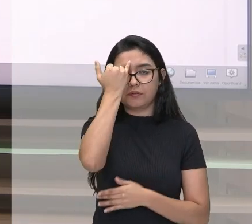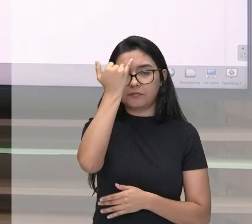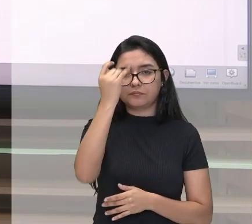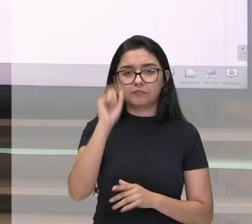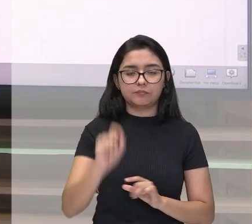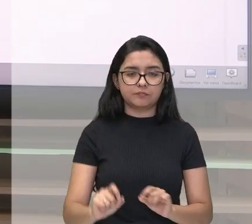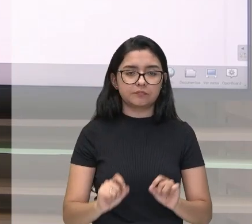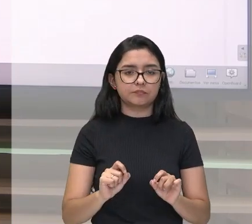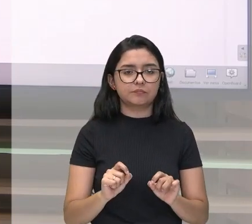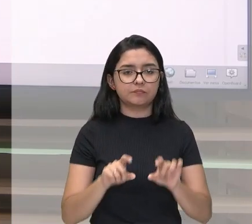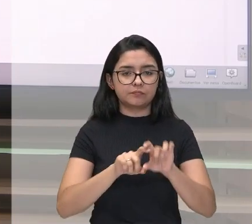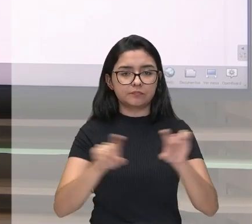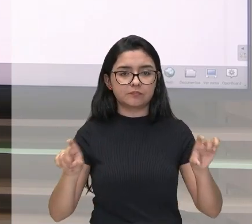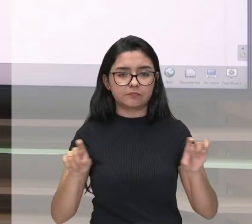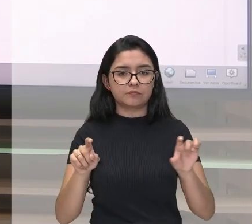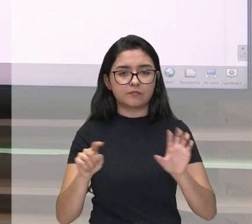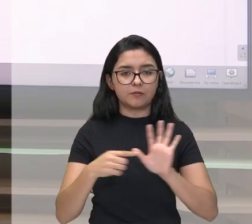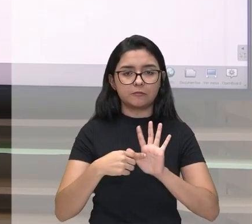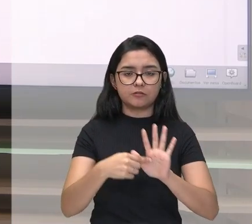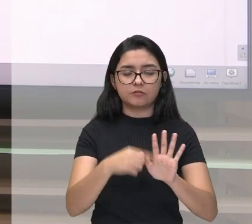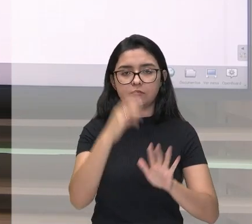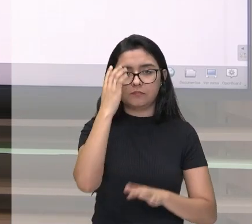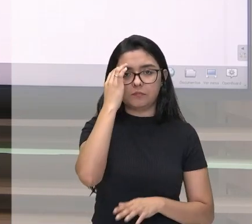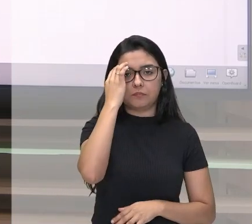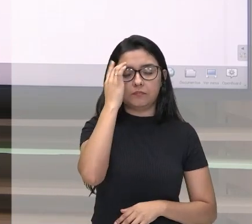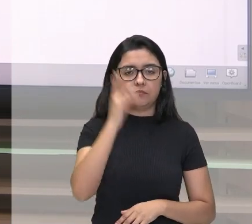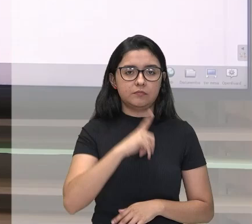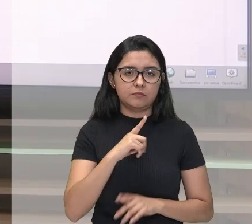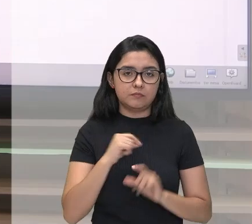nos traz aqui essa questão. Certo? Temos aí, ó,